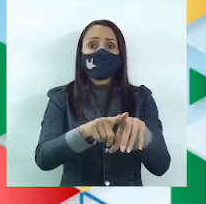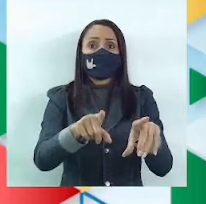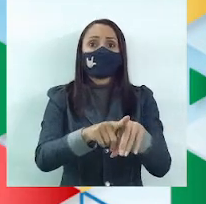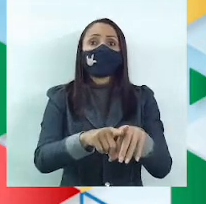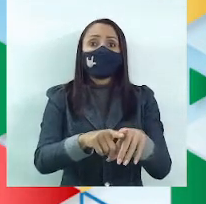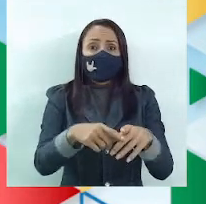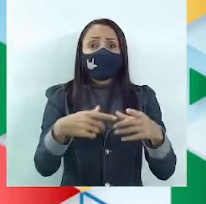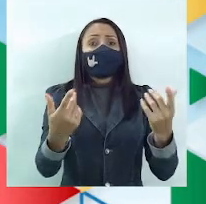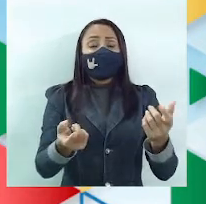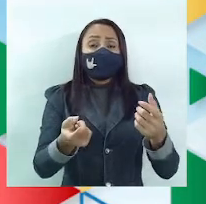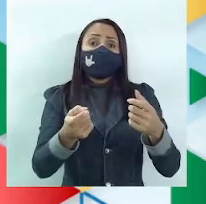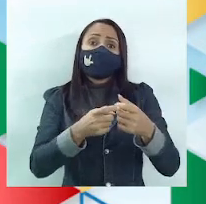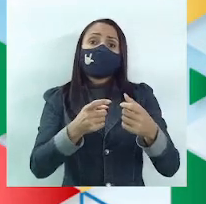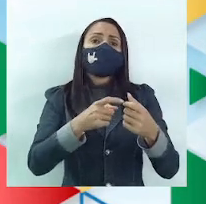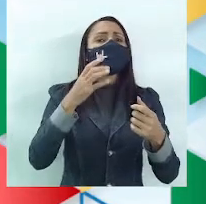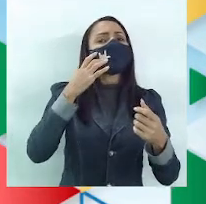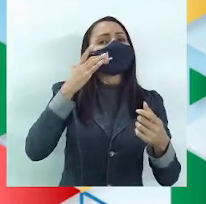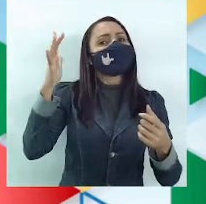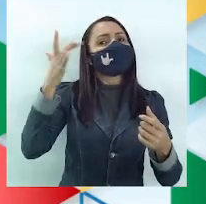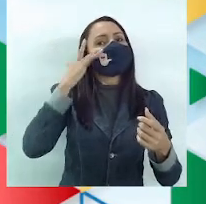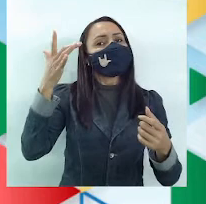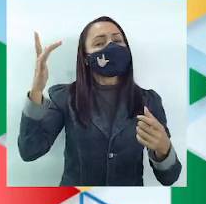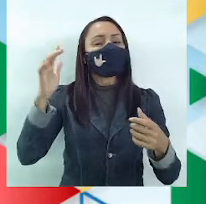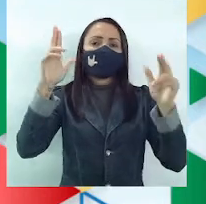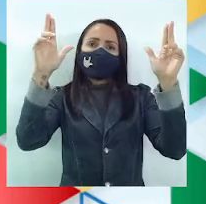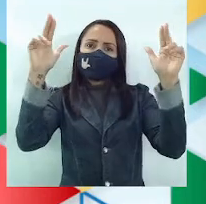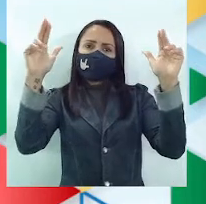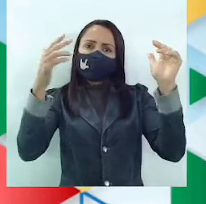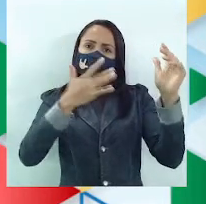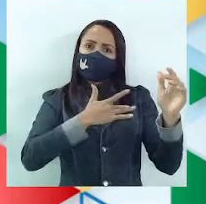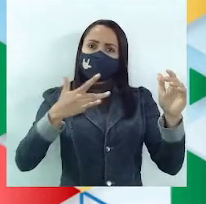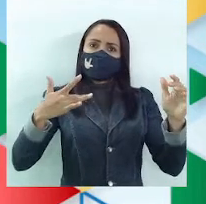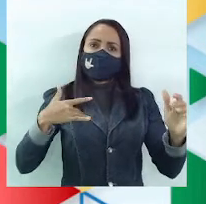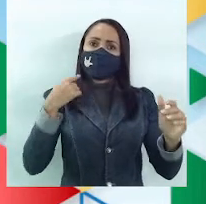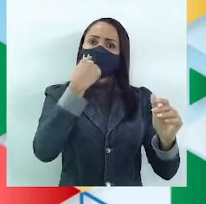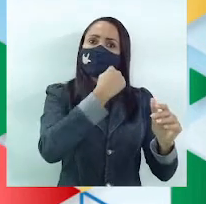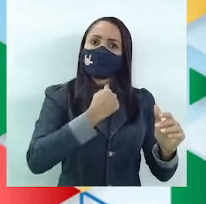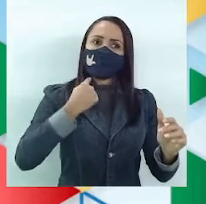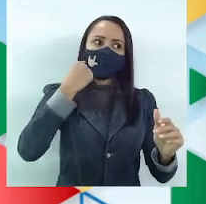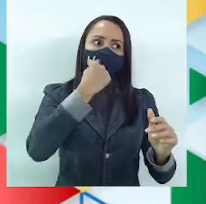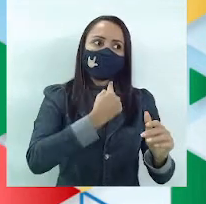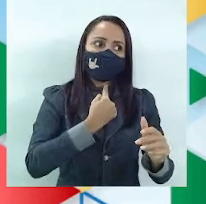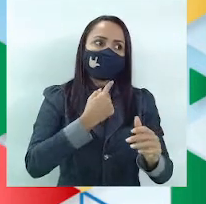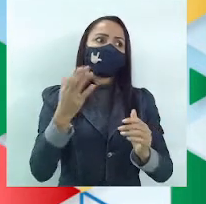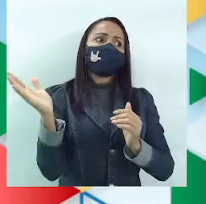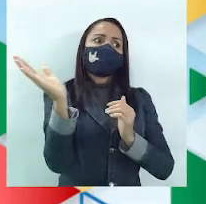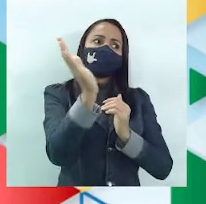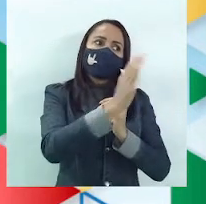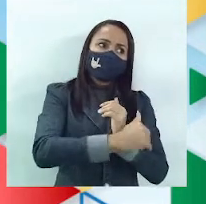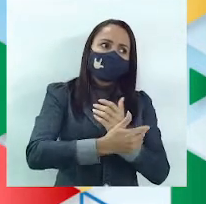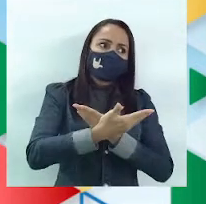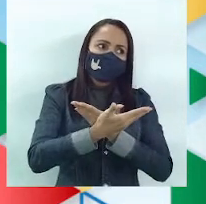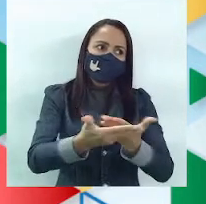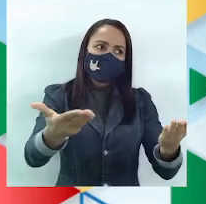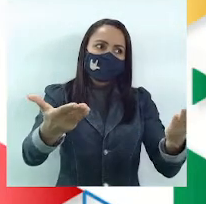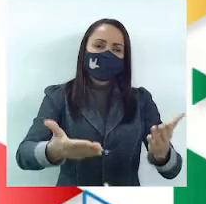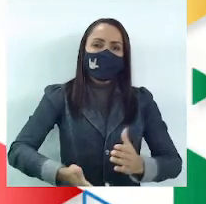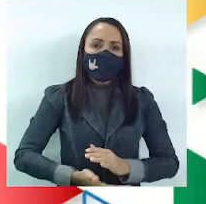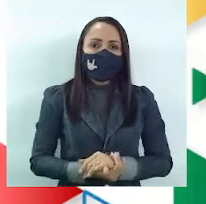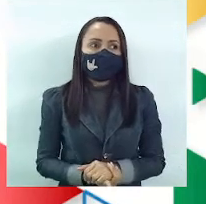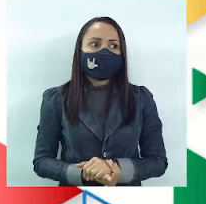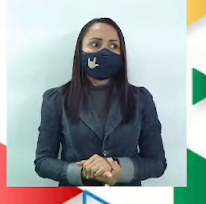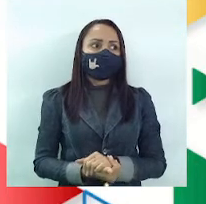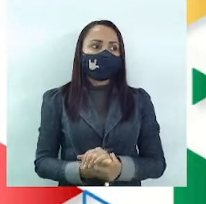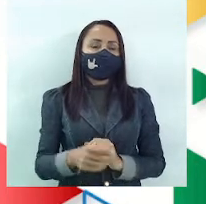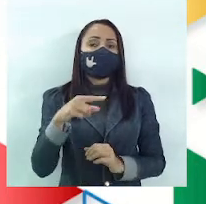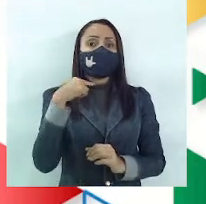odontólogo, cirurgião dentista. É por isso esse tema, a saúde bucal. E vamos adiante, professor. Aqui